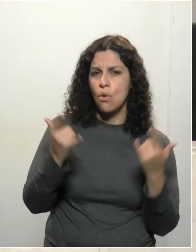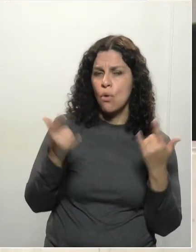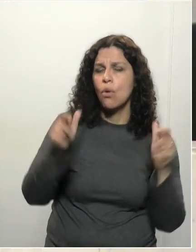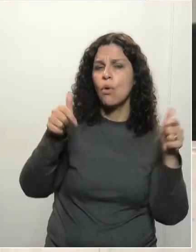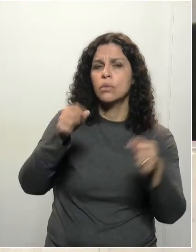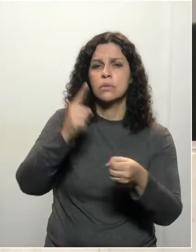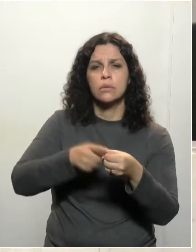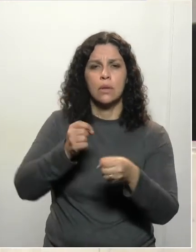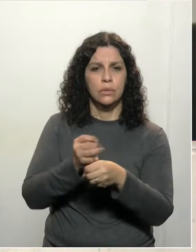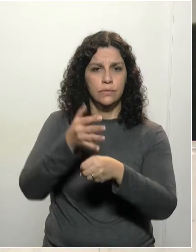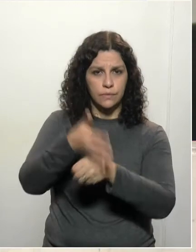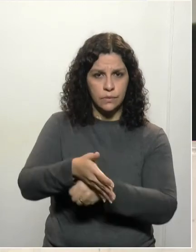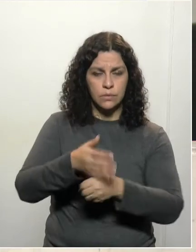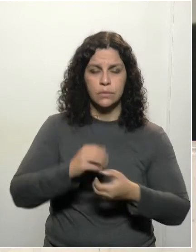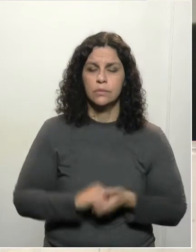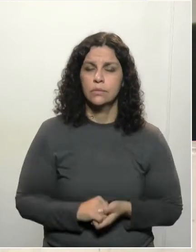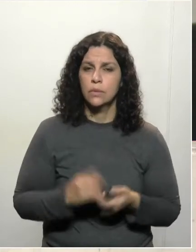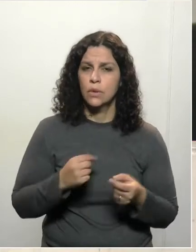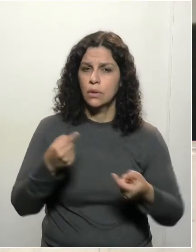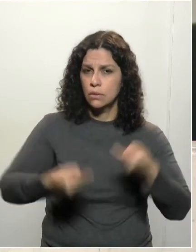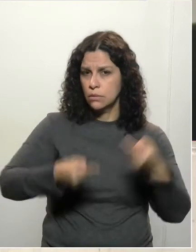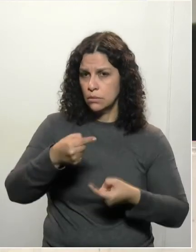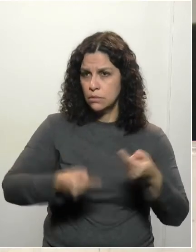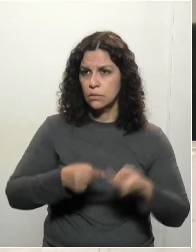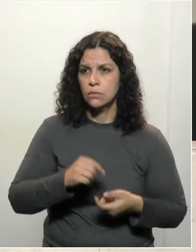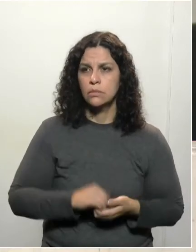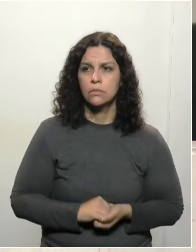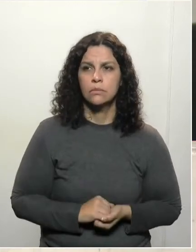Iguaçu. Em discussão.